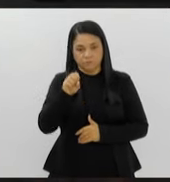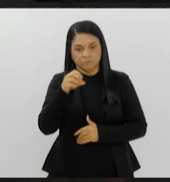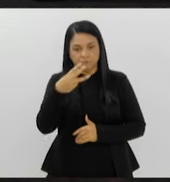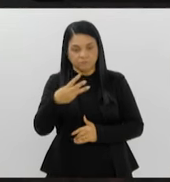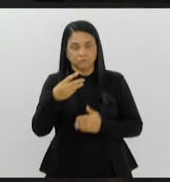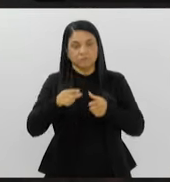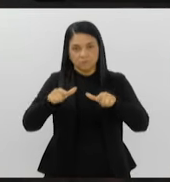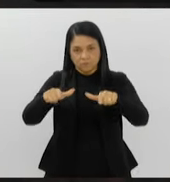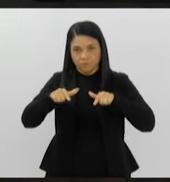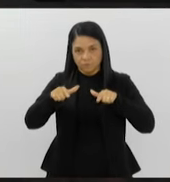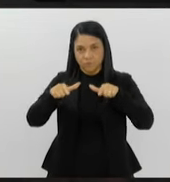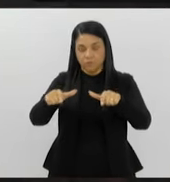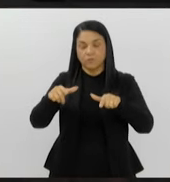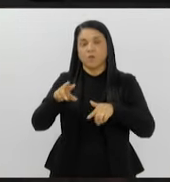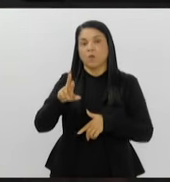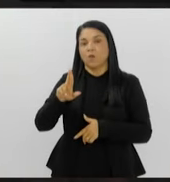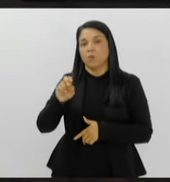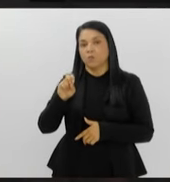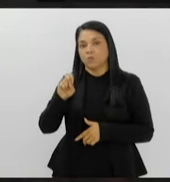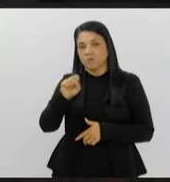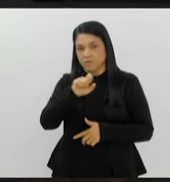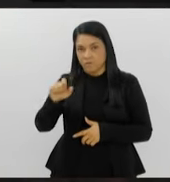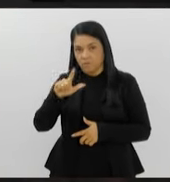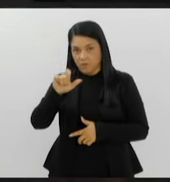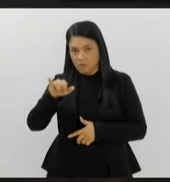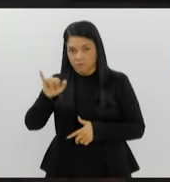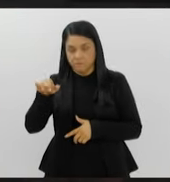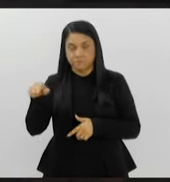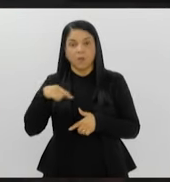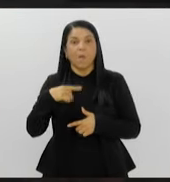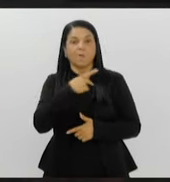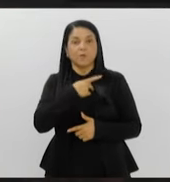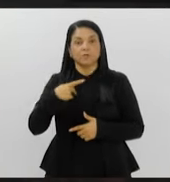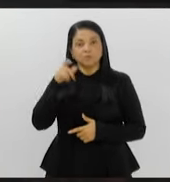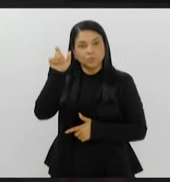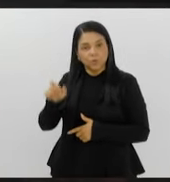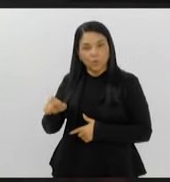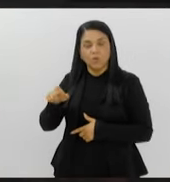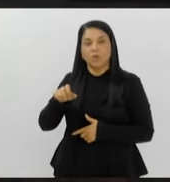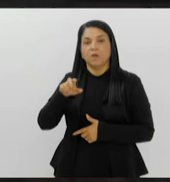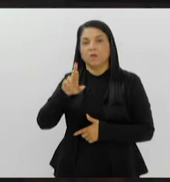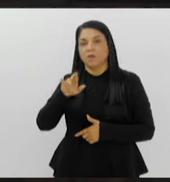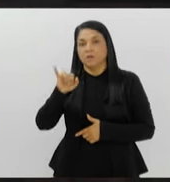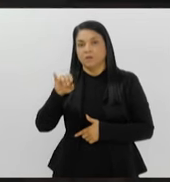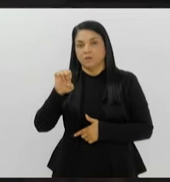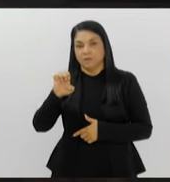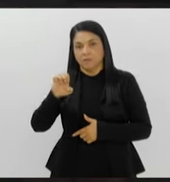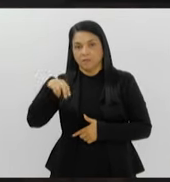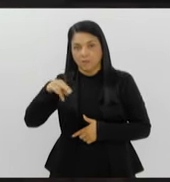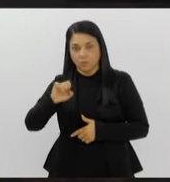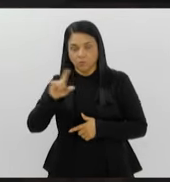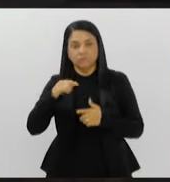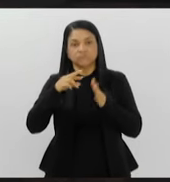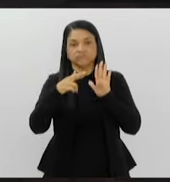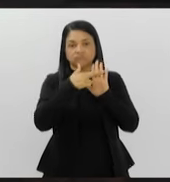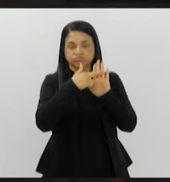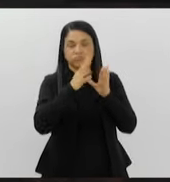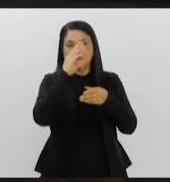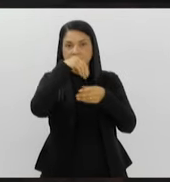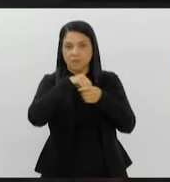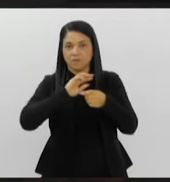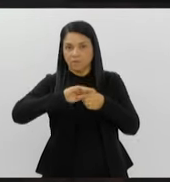Russell Philip Shedd ao pastor Rinaldo Silva Dias. Parecer da Comissão de Normas Internas e Proposições Externas